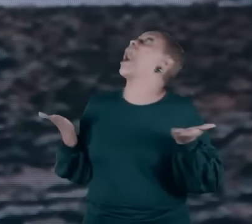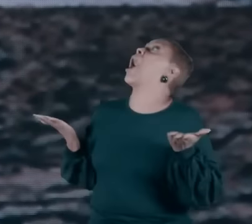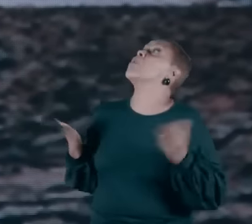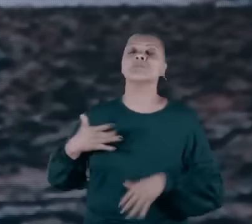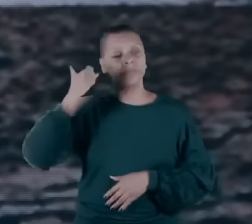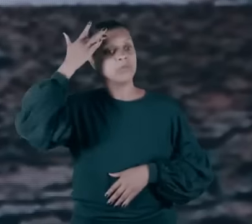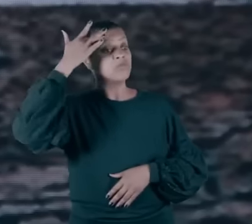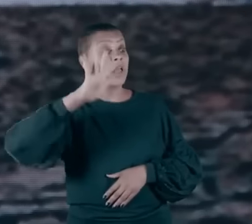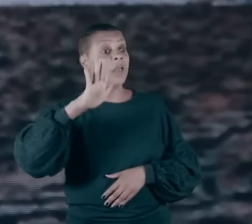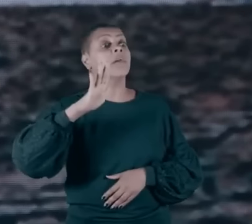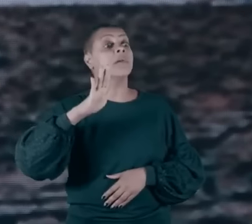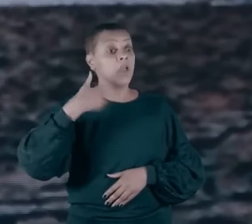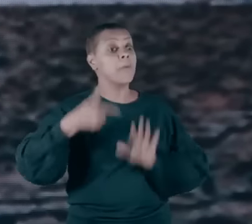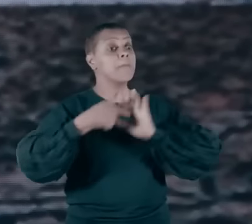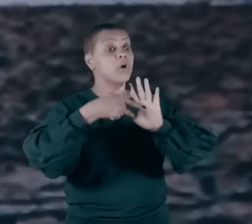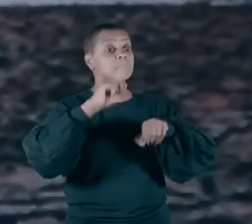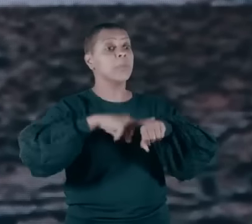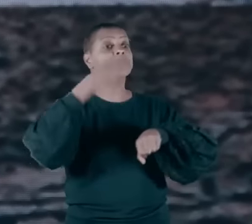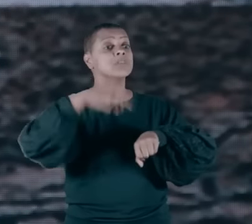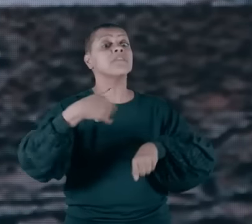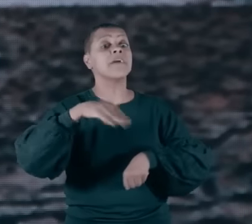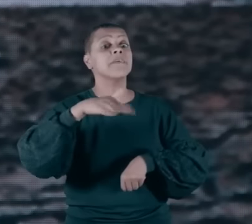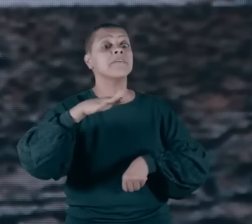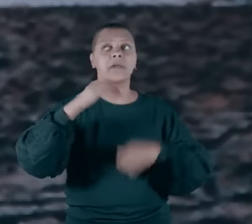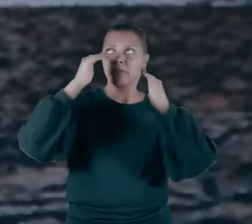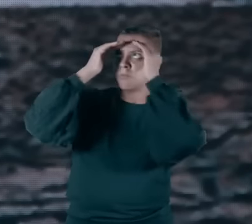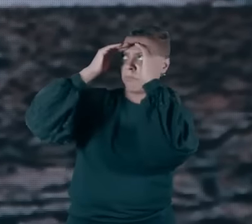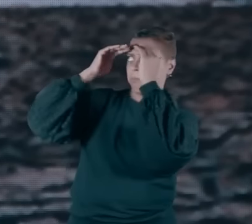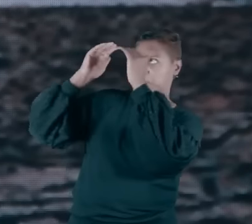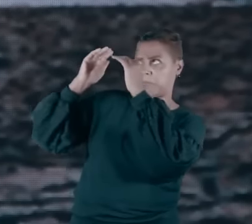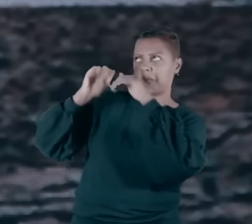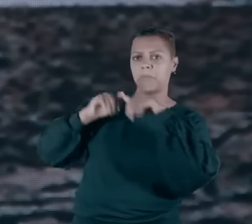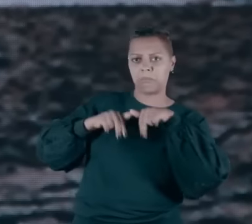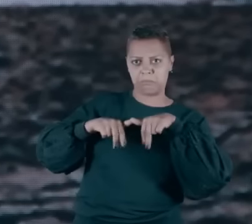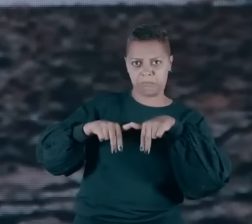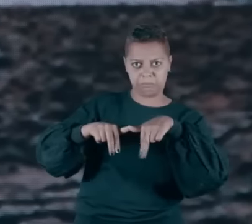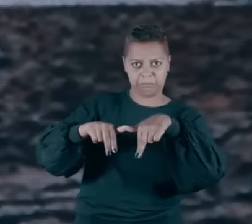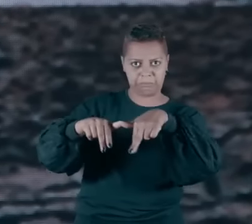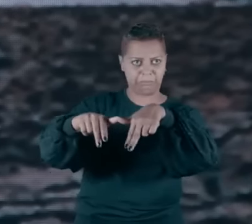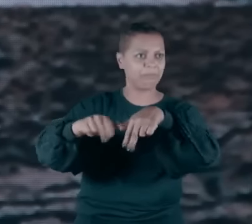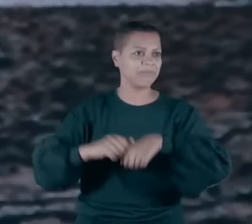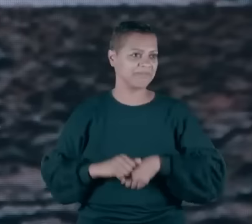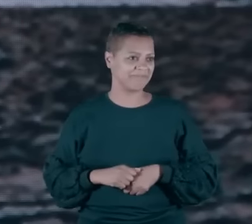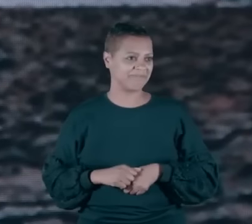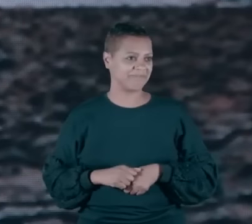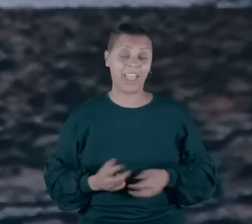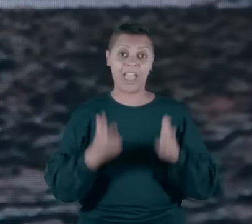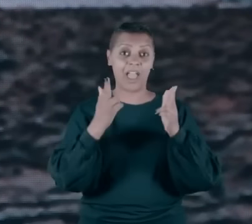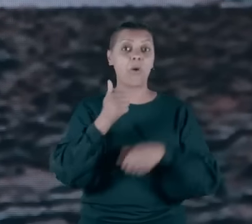te interessa na hora certa eu te mostro o mesmo exemplo nós temos em